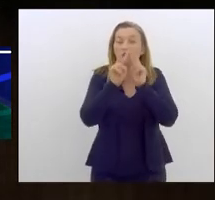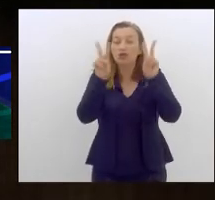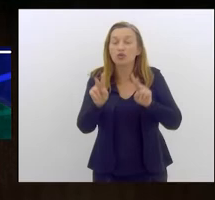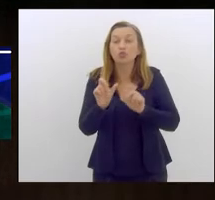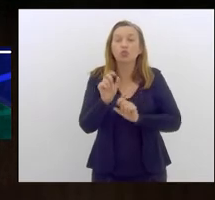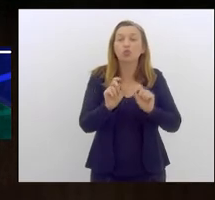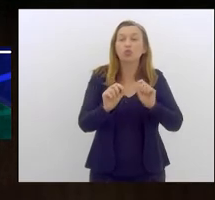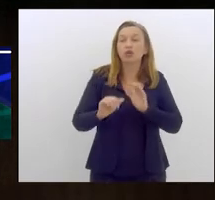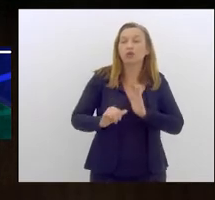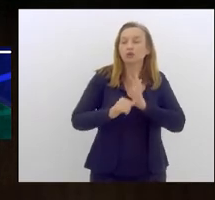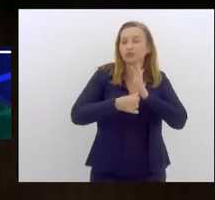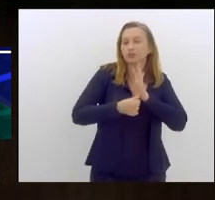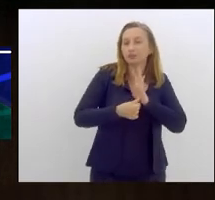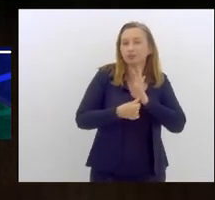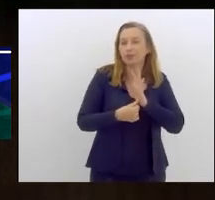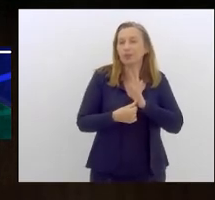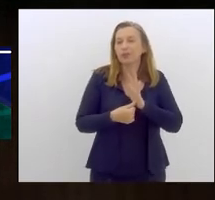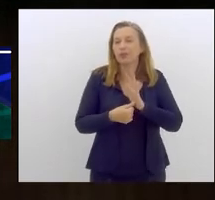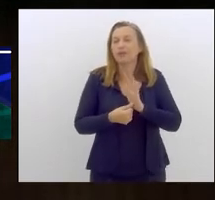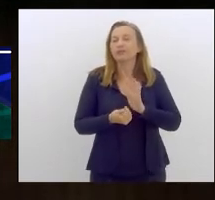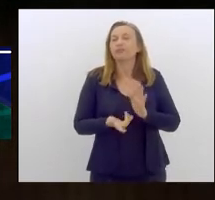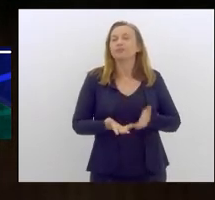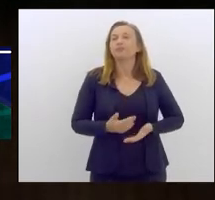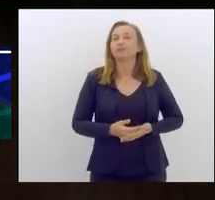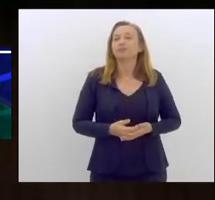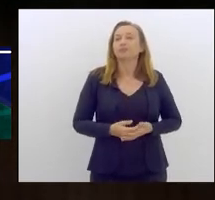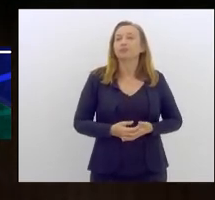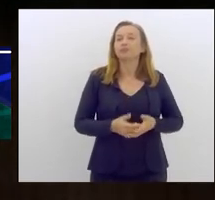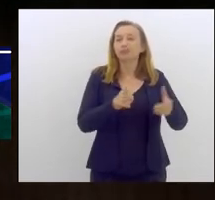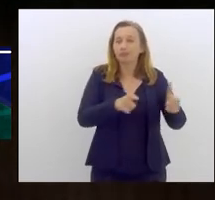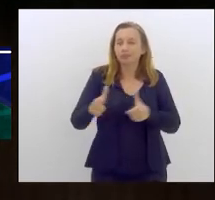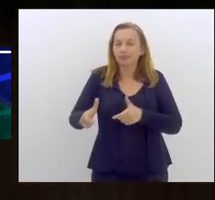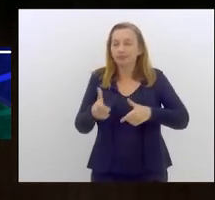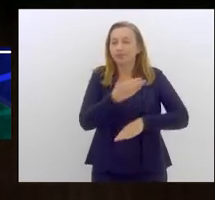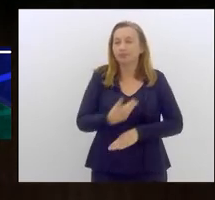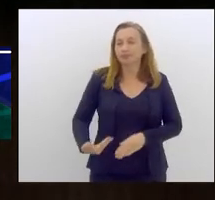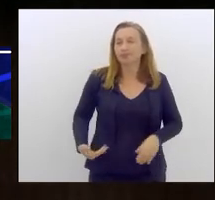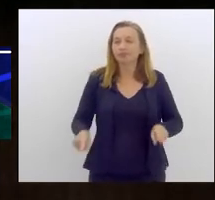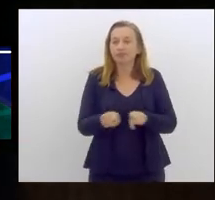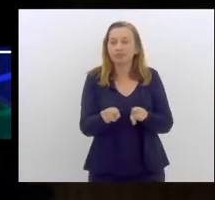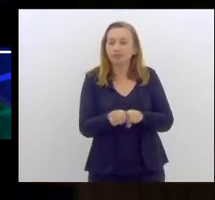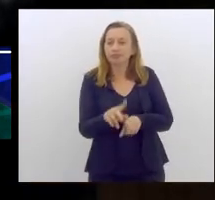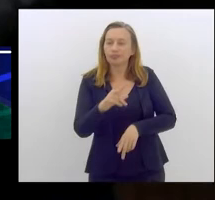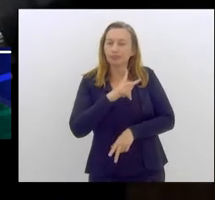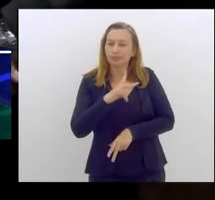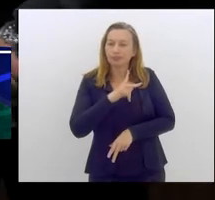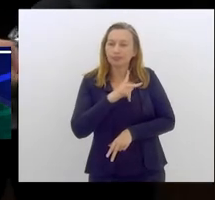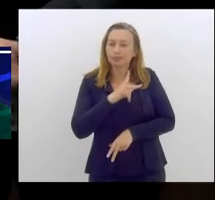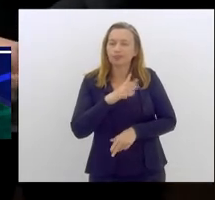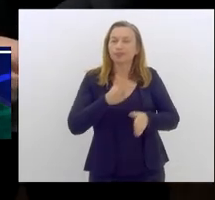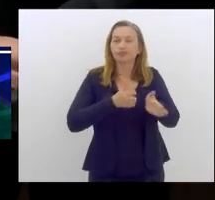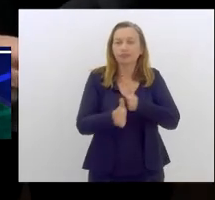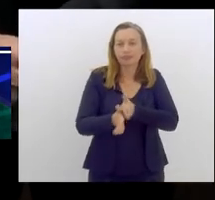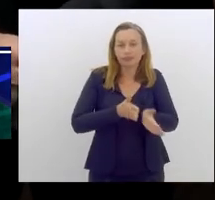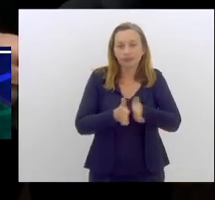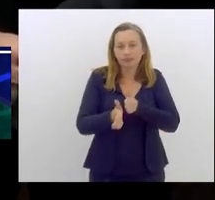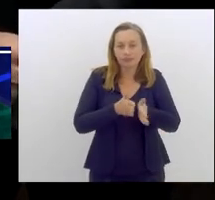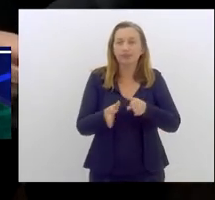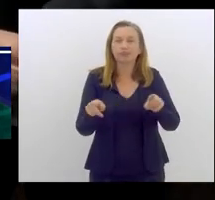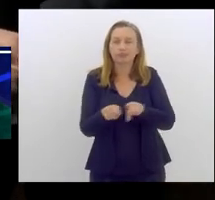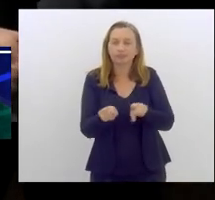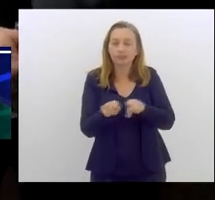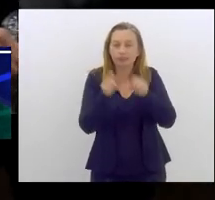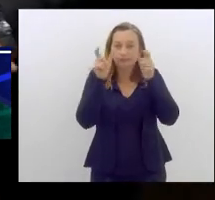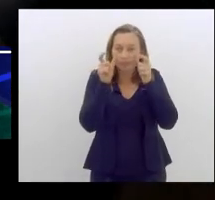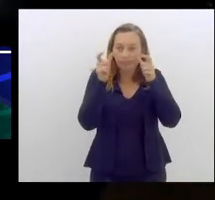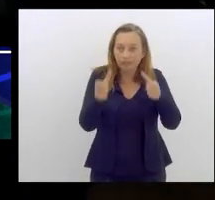essa identificação, promover em estabelecimentos públicos e privados a acessibilidade e também a